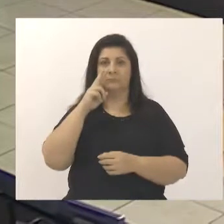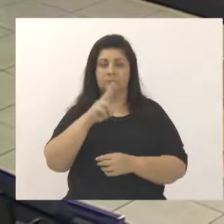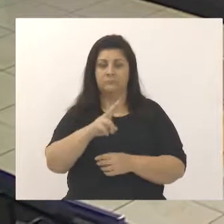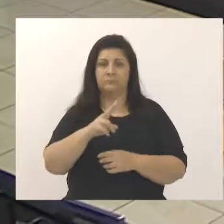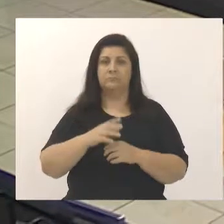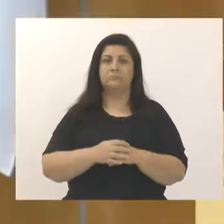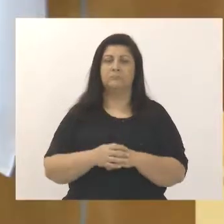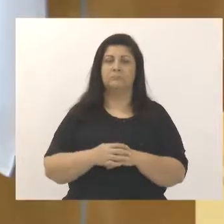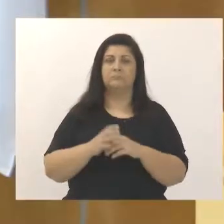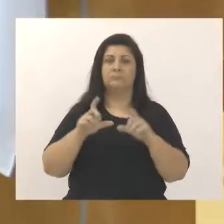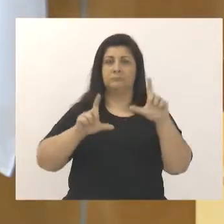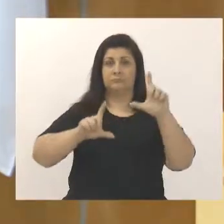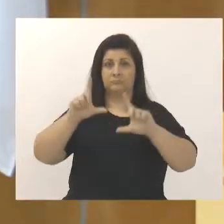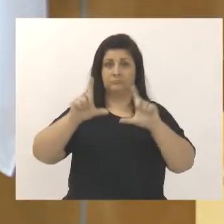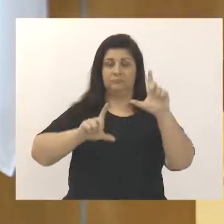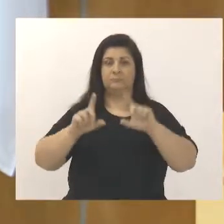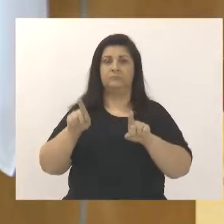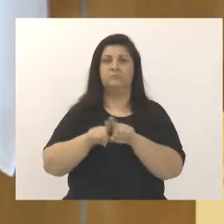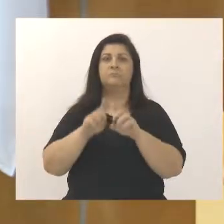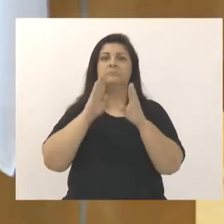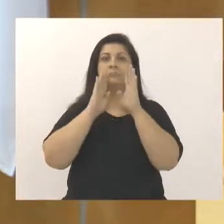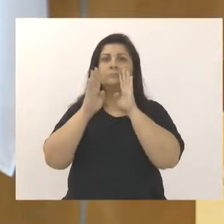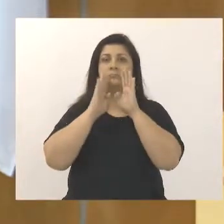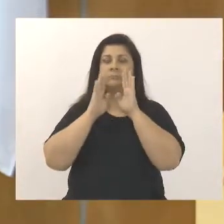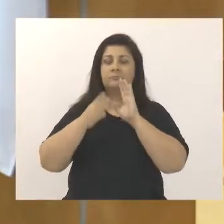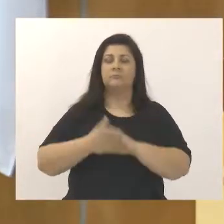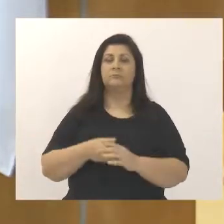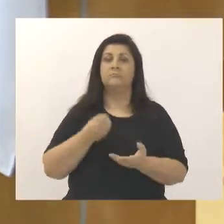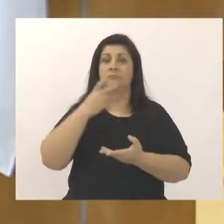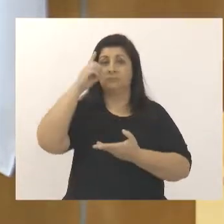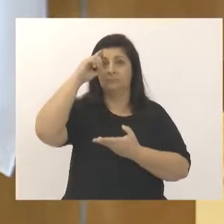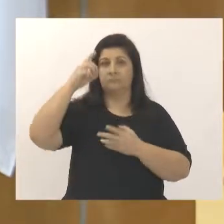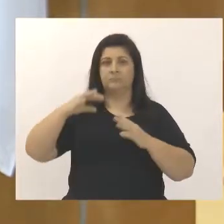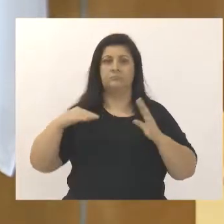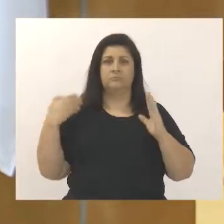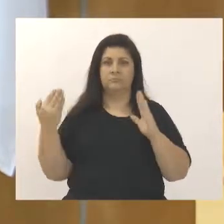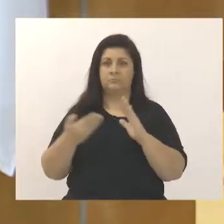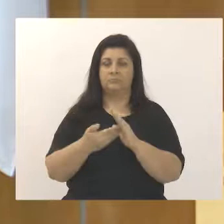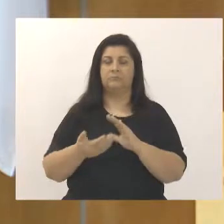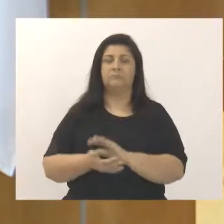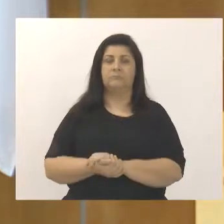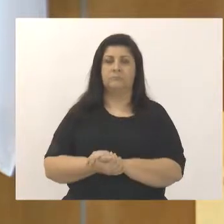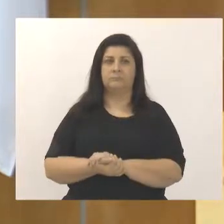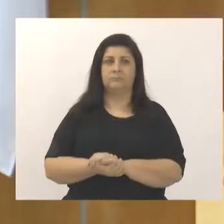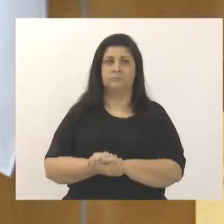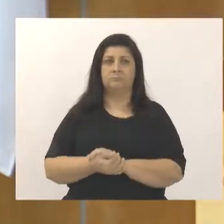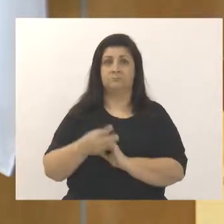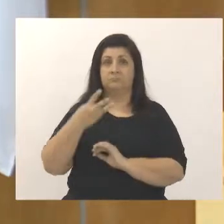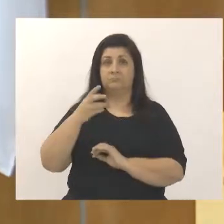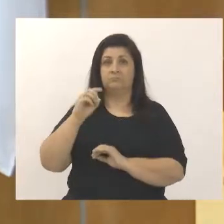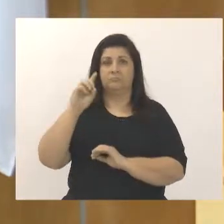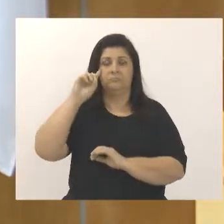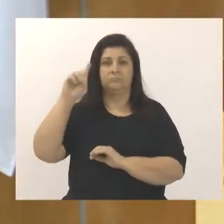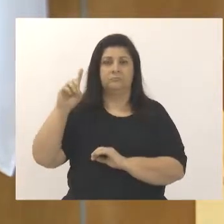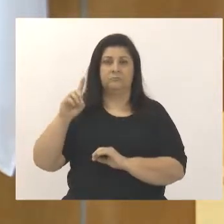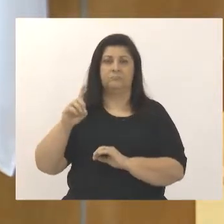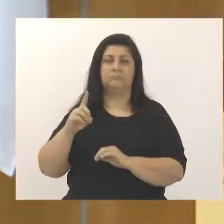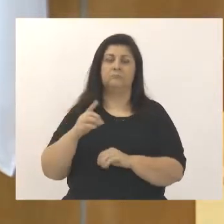também através da TV, da Facebook, meu bom dia a todos. Estamos de volta aqui depois de 30 dias de